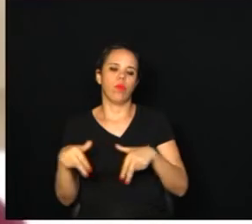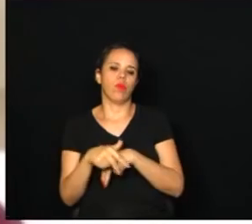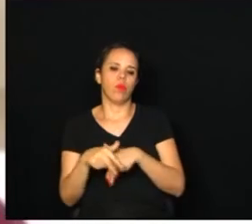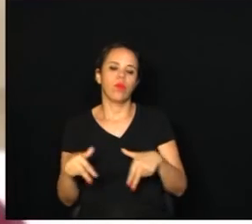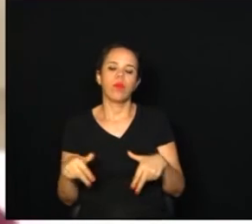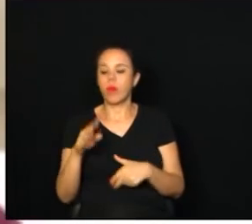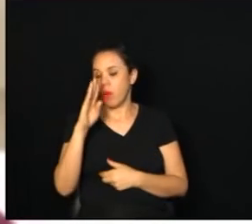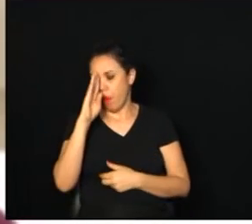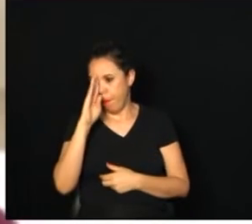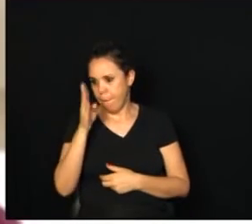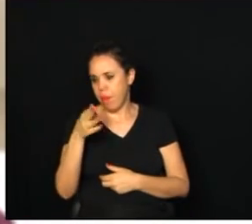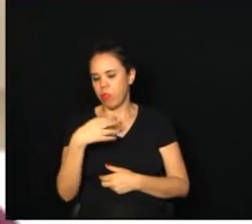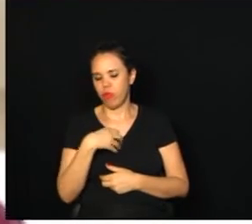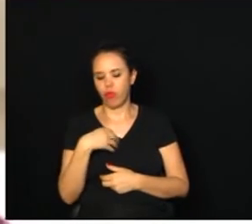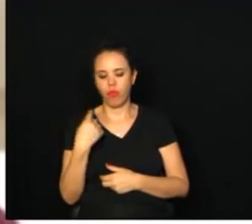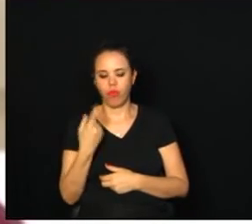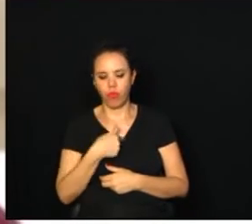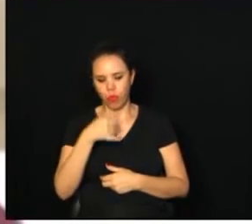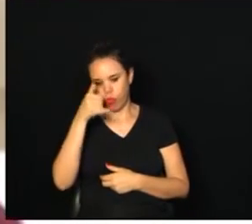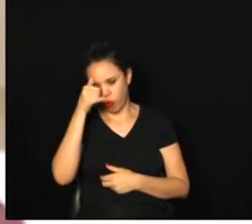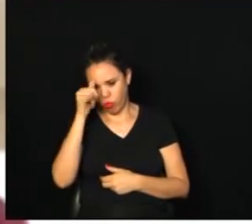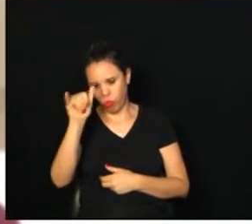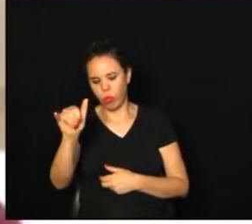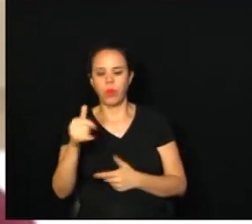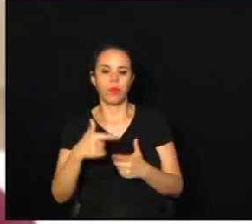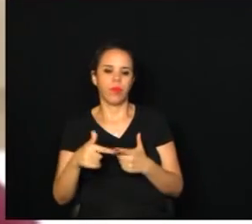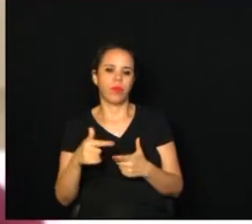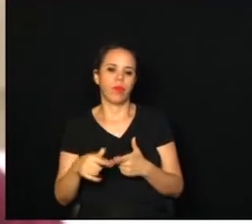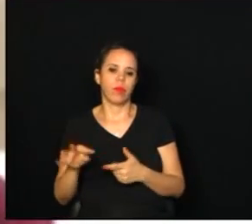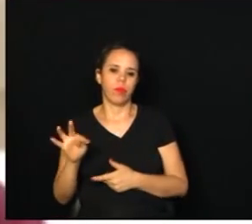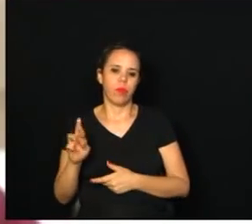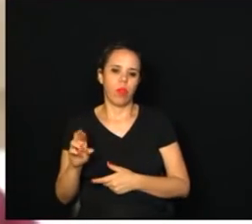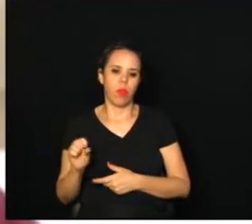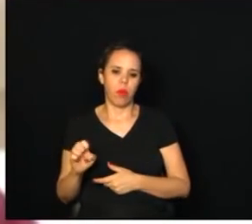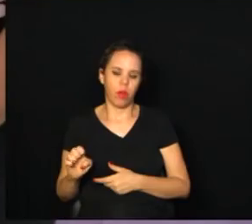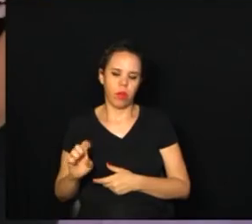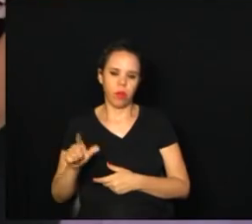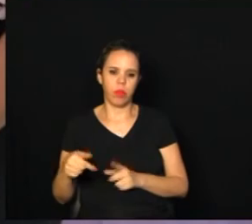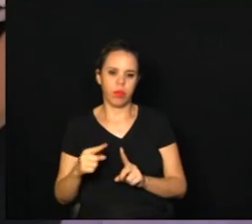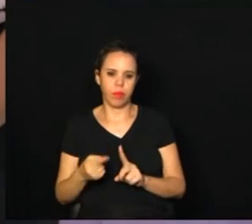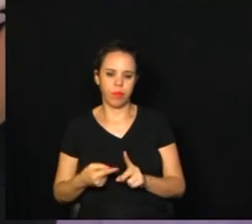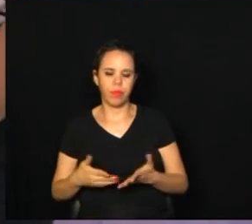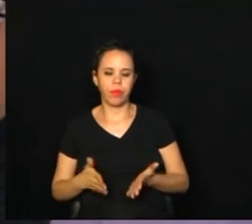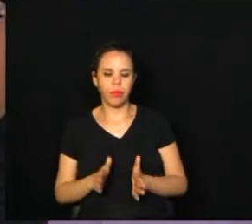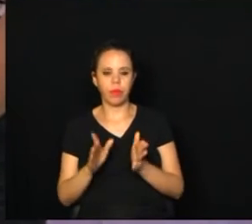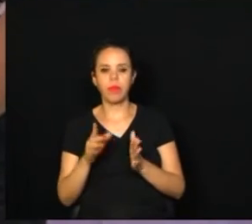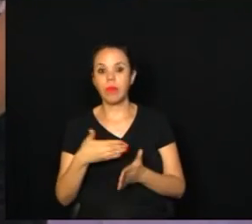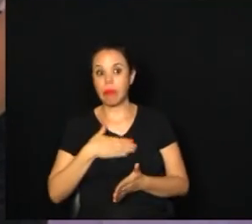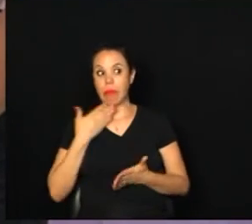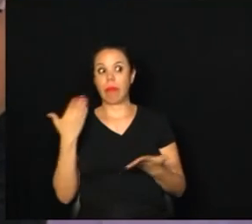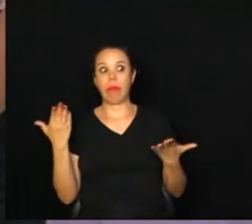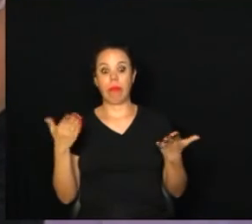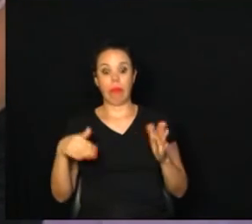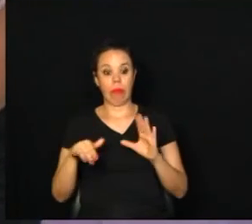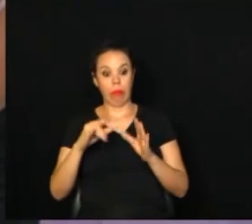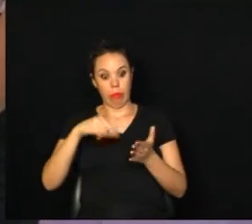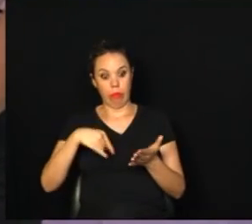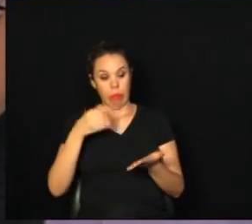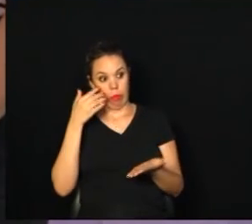conhecida. Viviane, isso mesmo. Então, você sabe que no estado de São Paulo, ela já é a